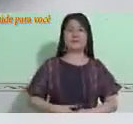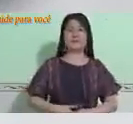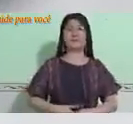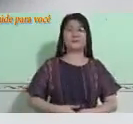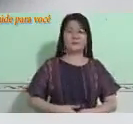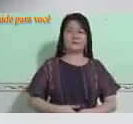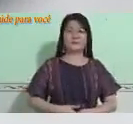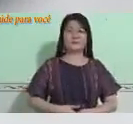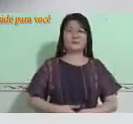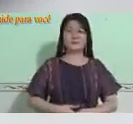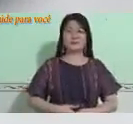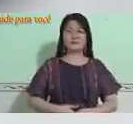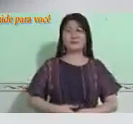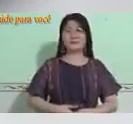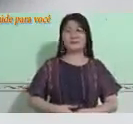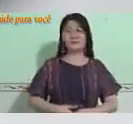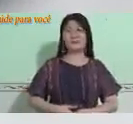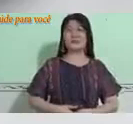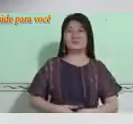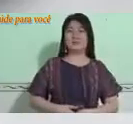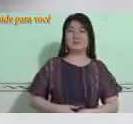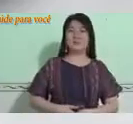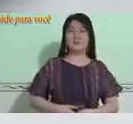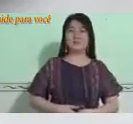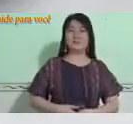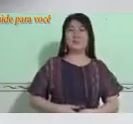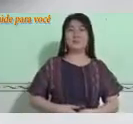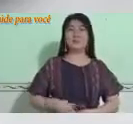PRAACRSHEOESCOLAPORCRCADE 7 dias ou até indicação do pediatra.